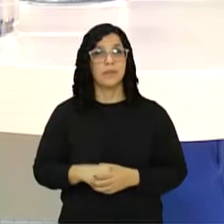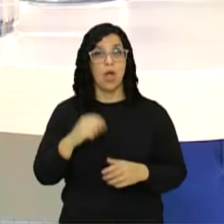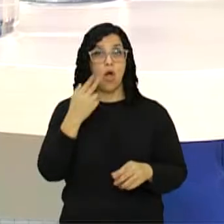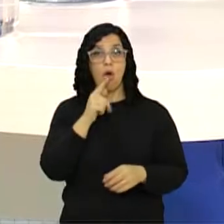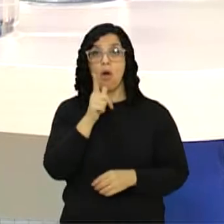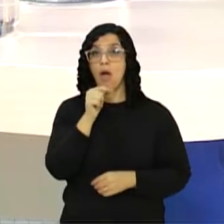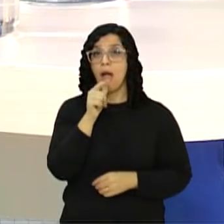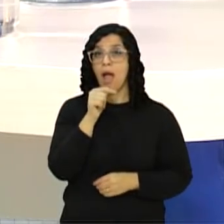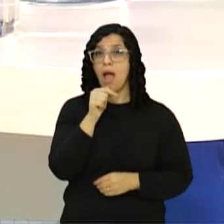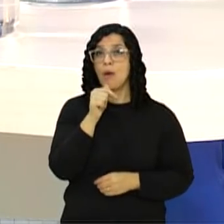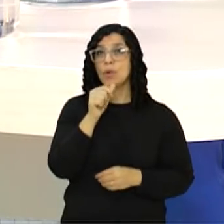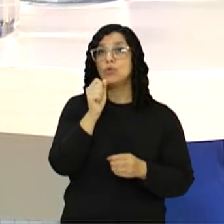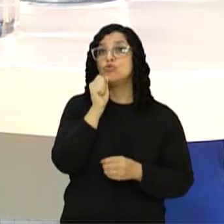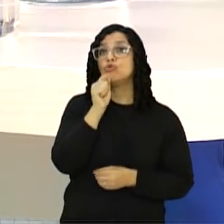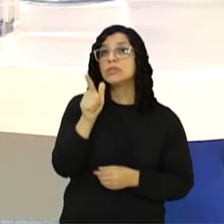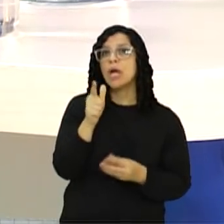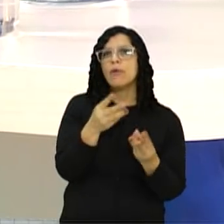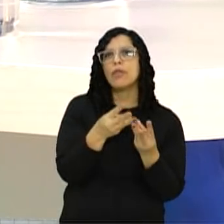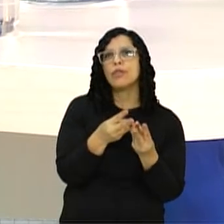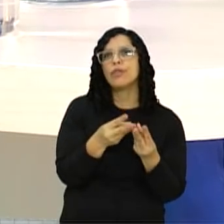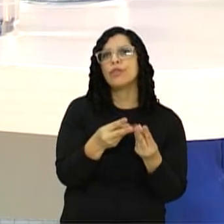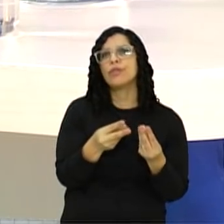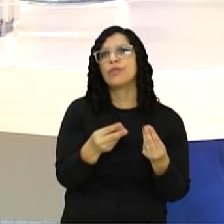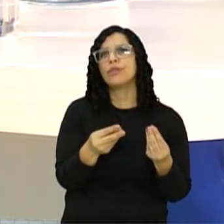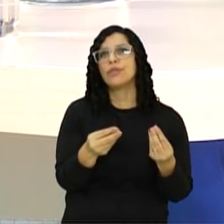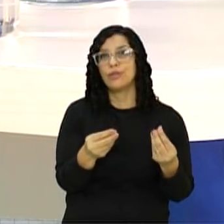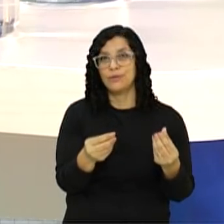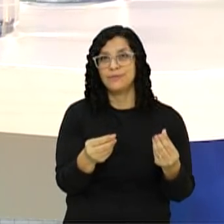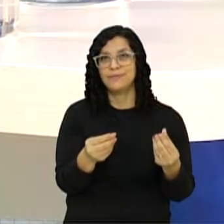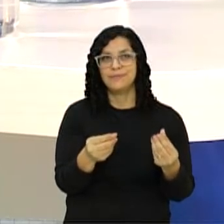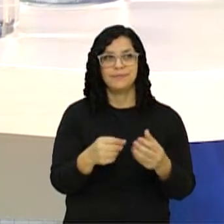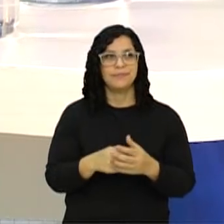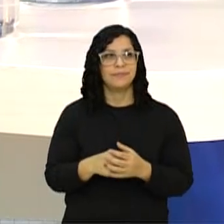E a água vai dissolver este sal.